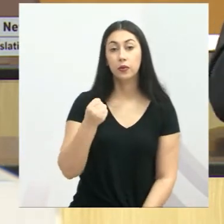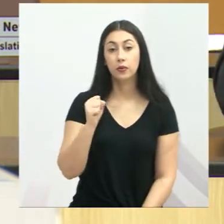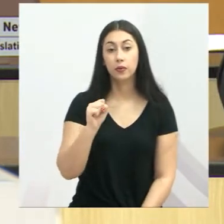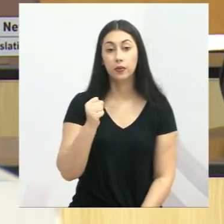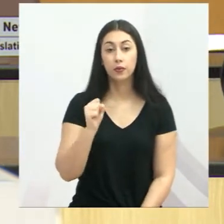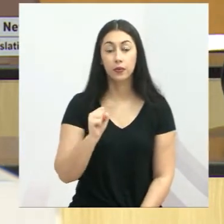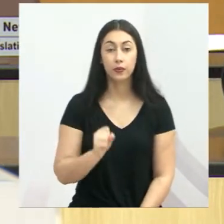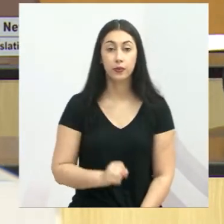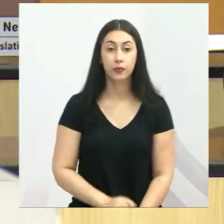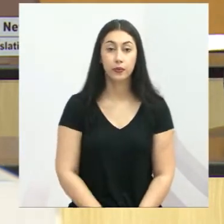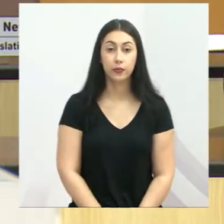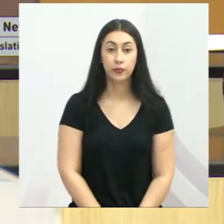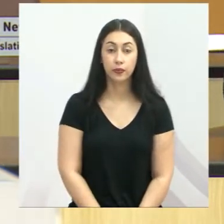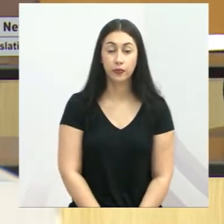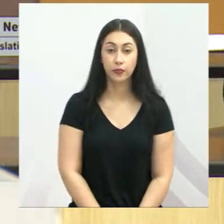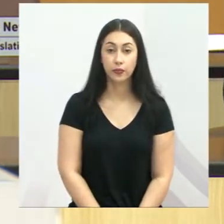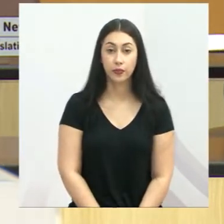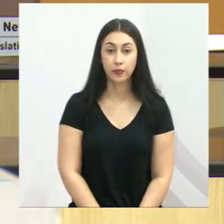158.